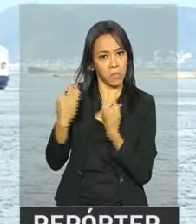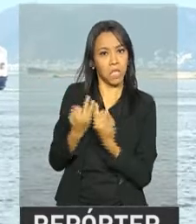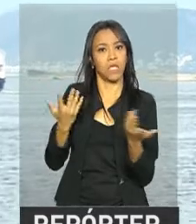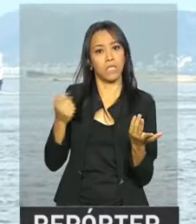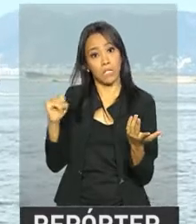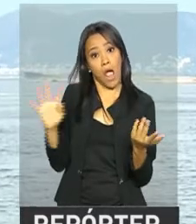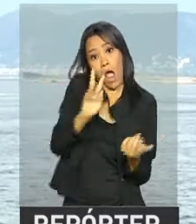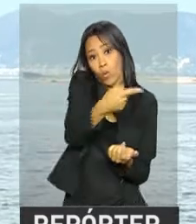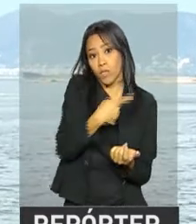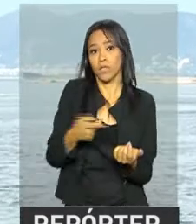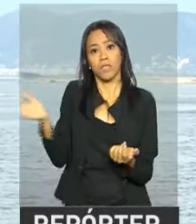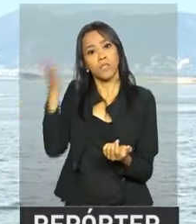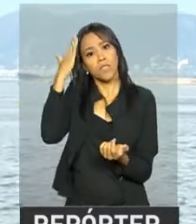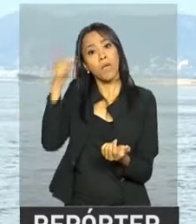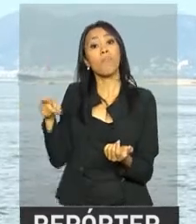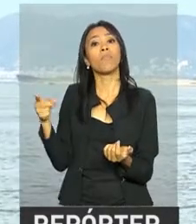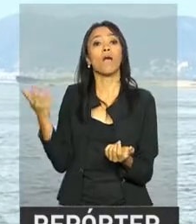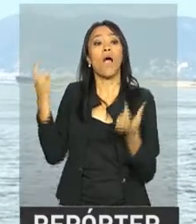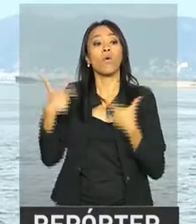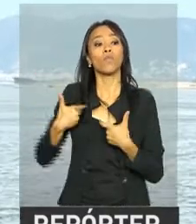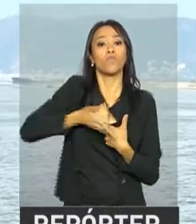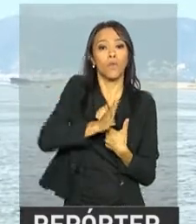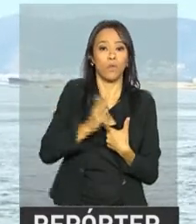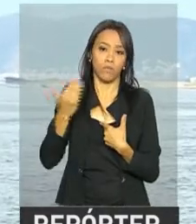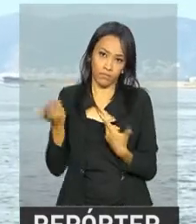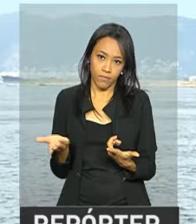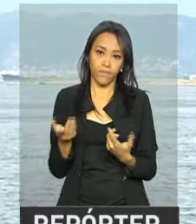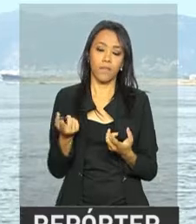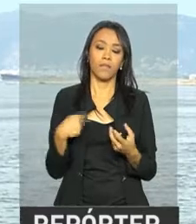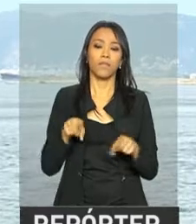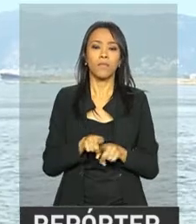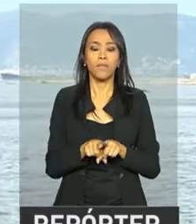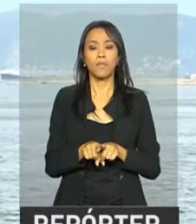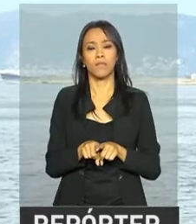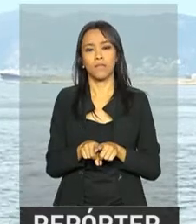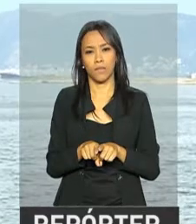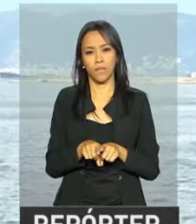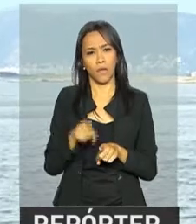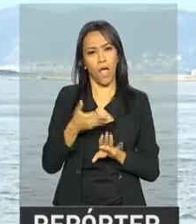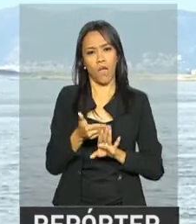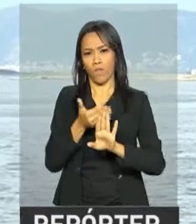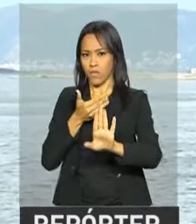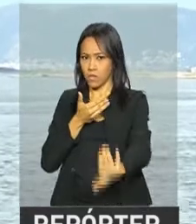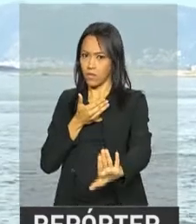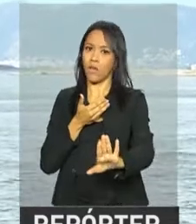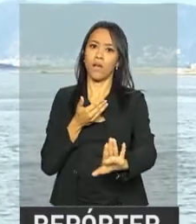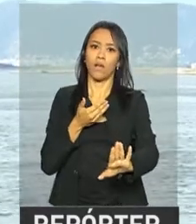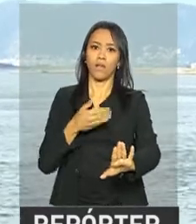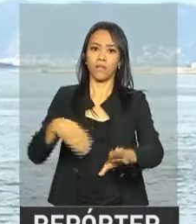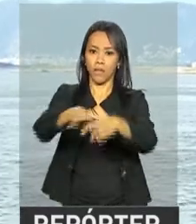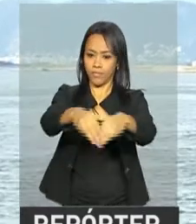para caso de algum sinistro o pessoal saber para onde ele foi. E também ele deve manter-se afastado da nossa